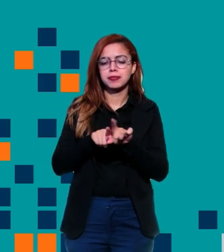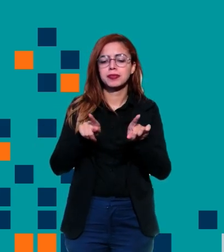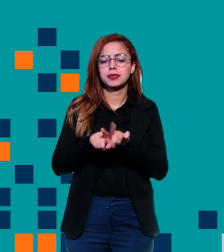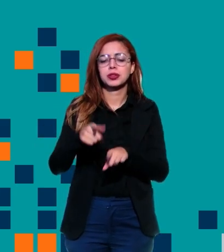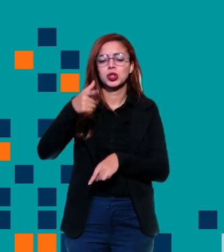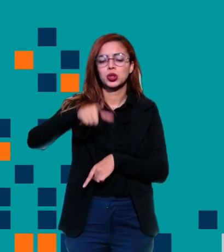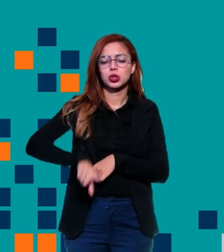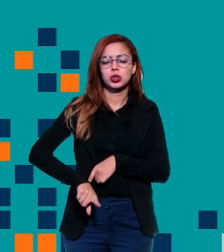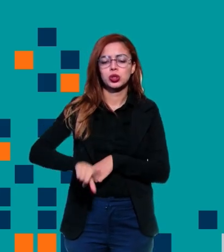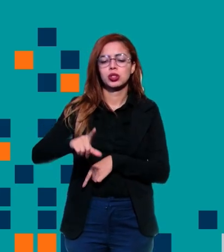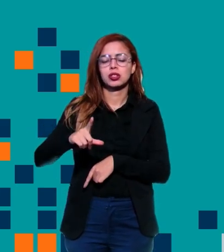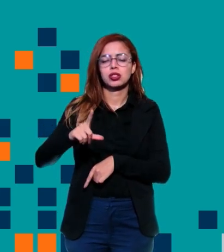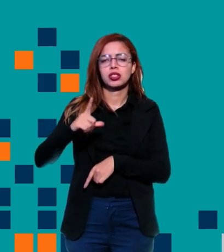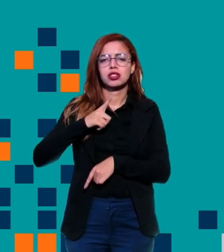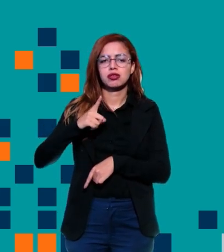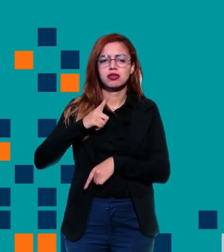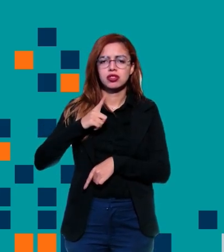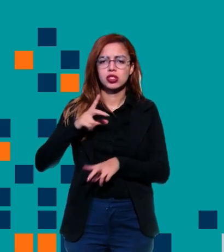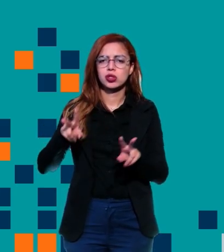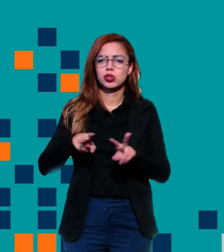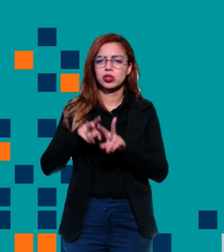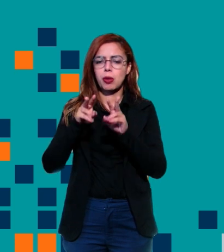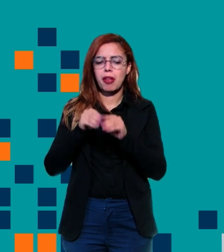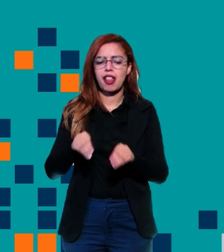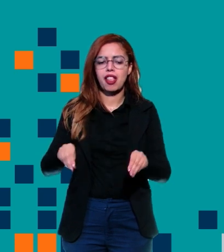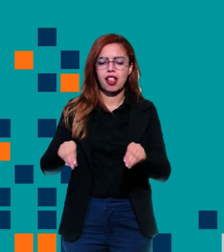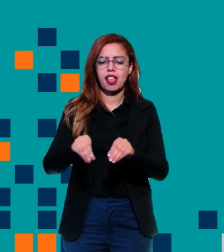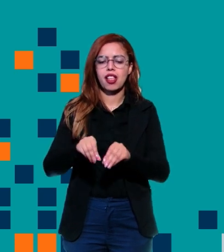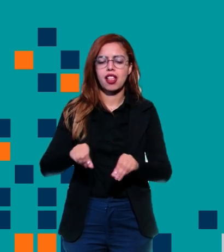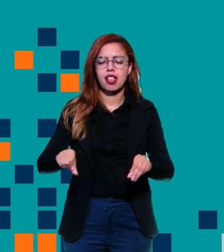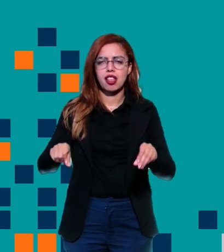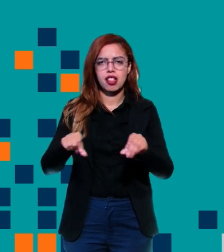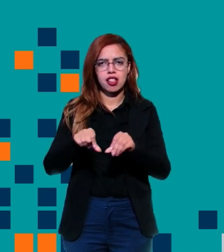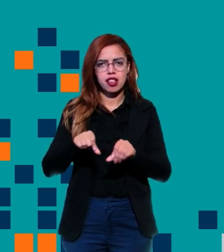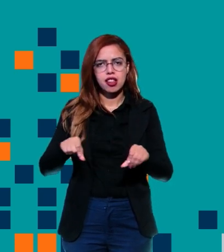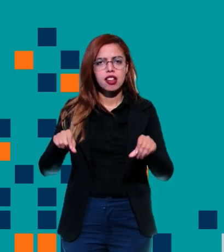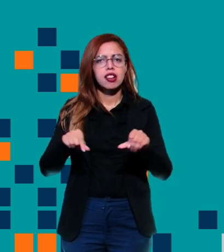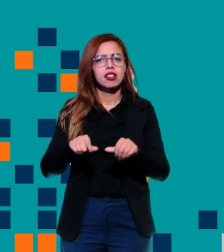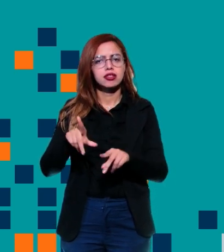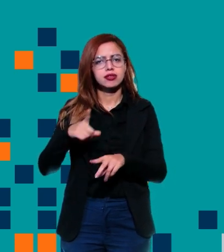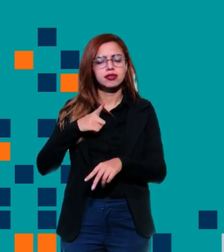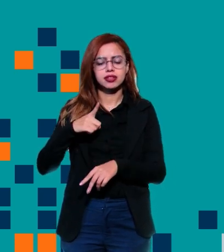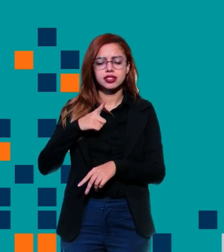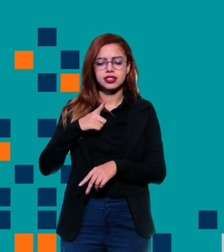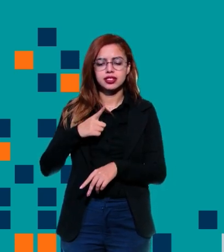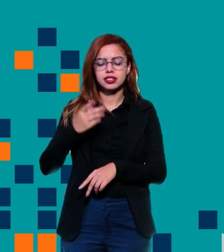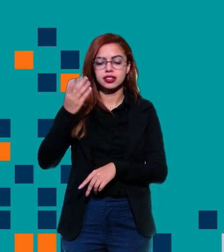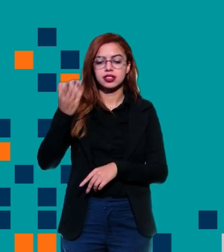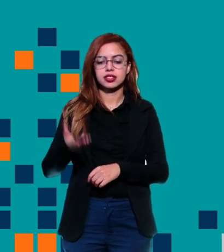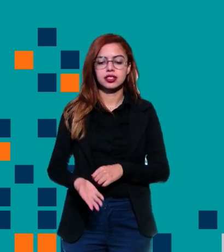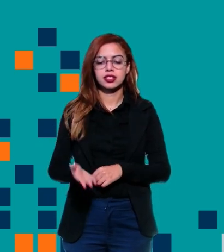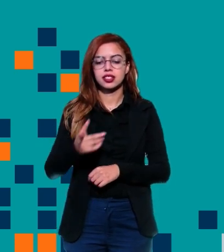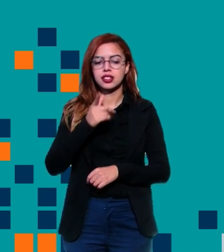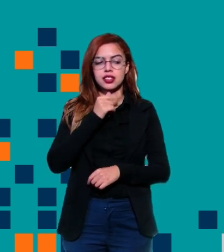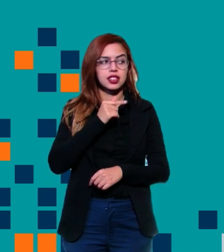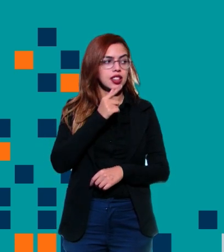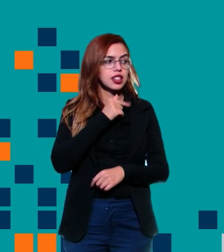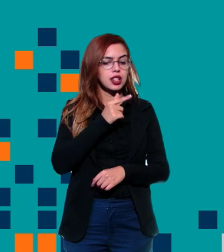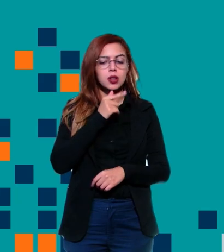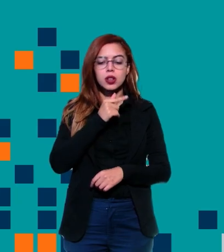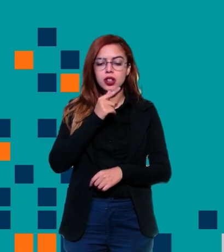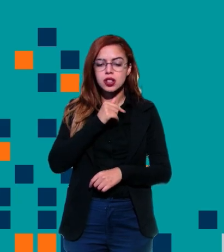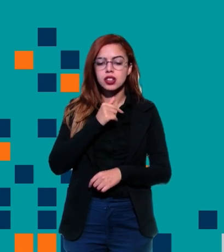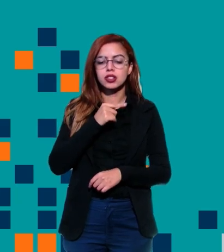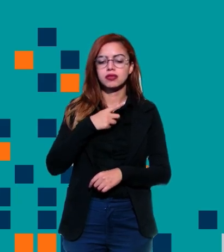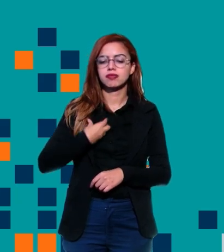é implementado sobre a areia, na Praia de Tambaú, e tem essa questão da água, né? Quando a maré